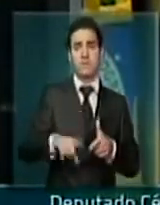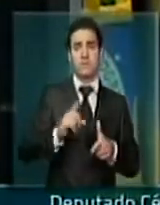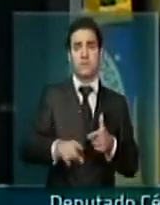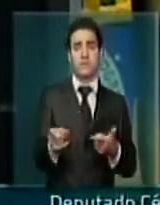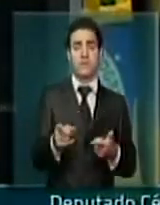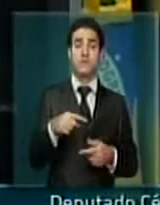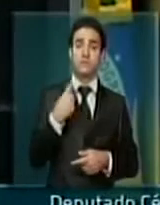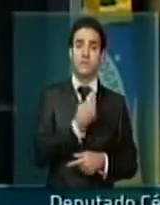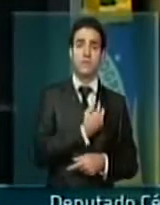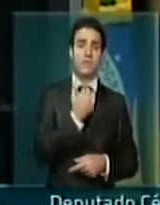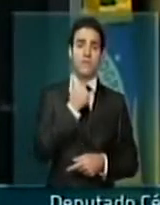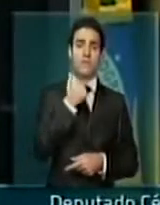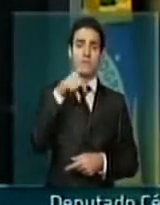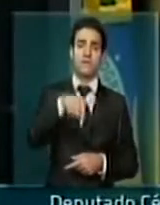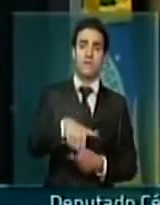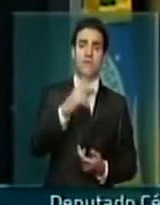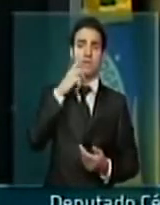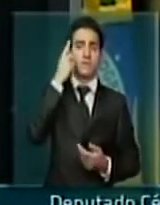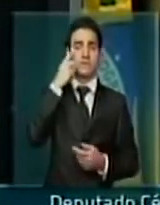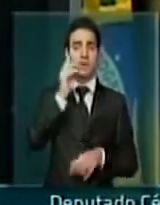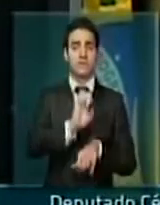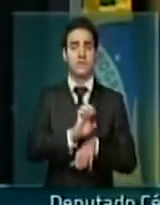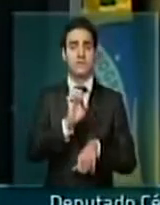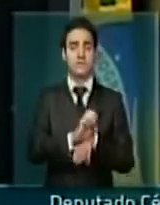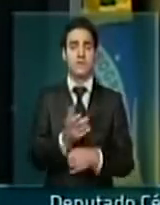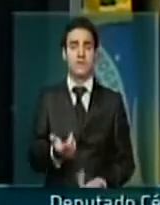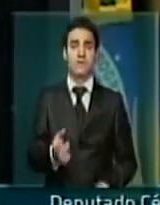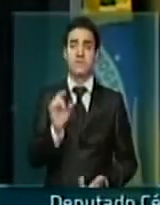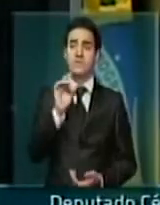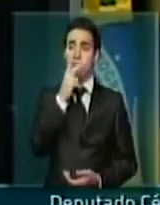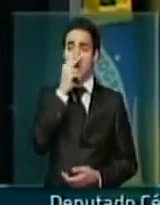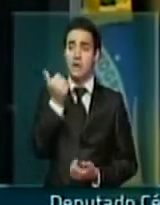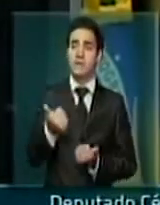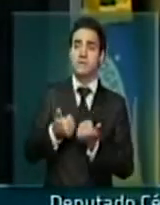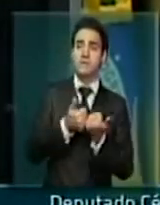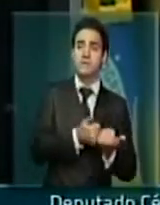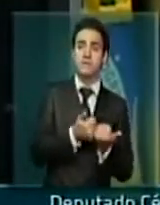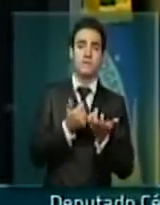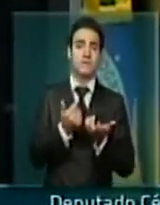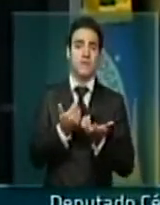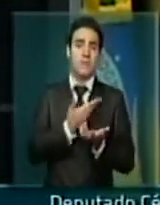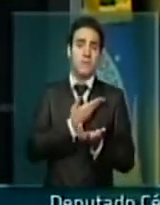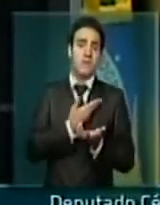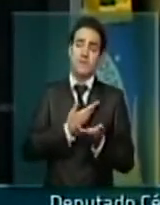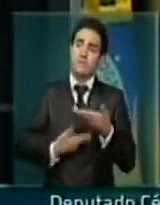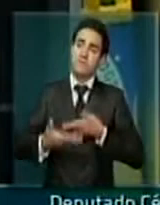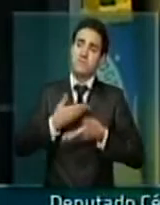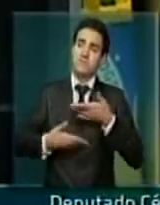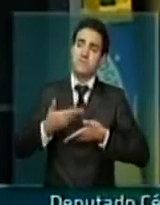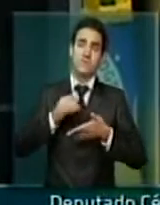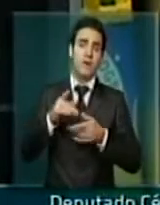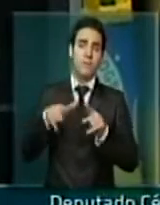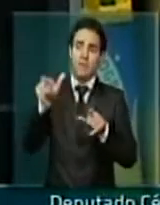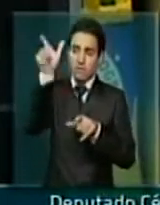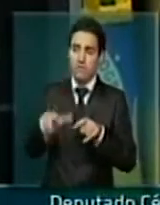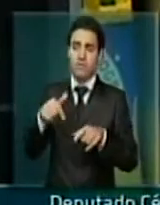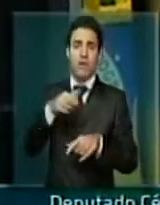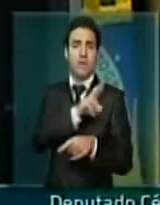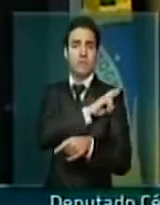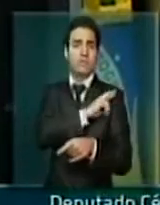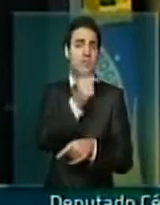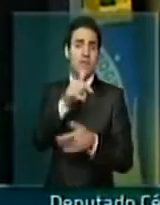casa, ter os deputados estaduais como apenas companheiros de dobradinha em campanha eleitoral. Os